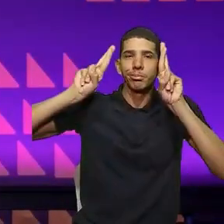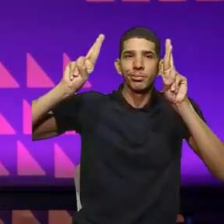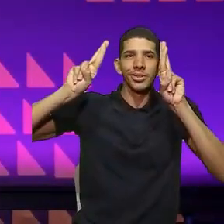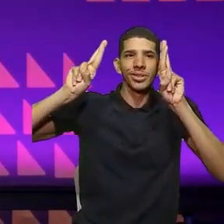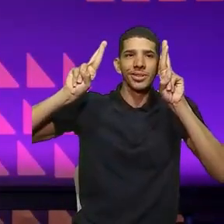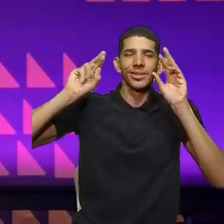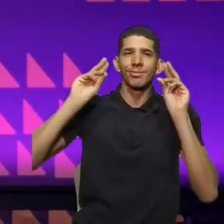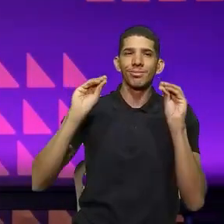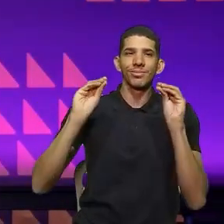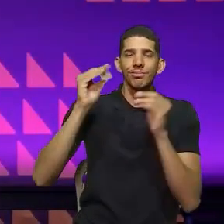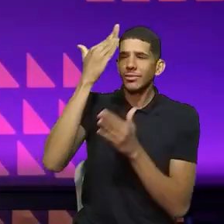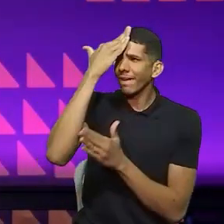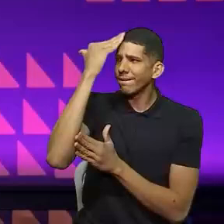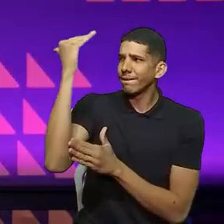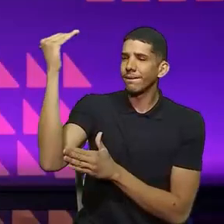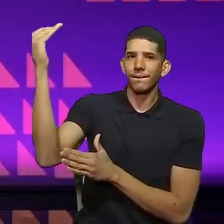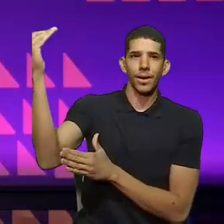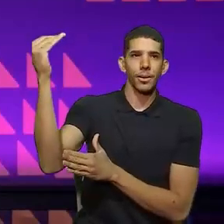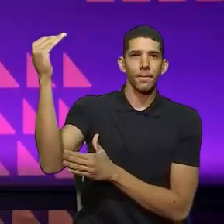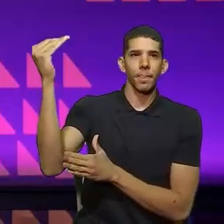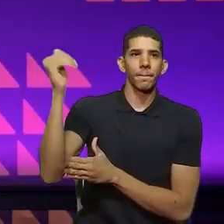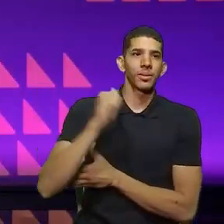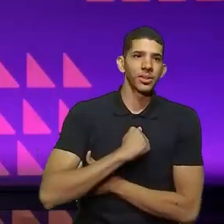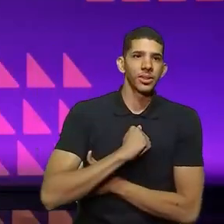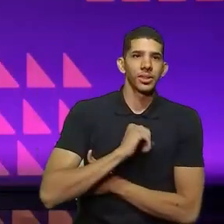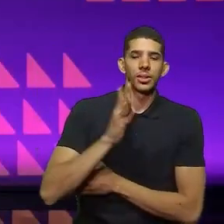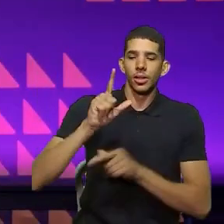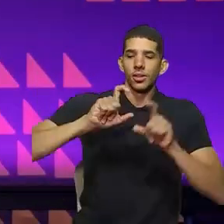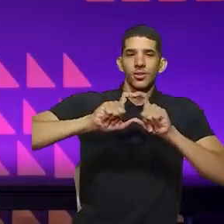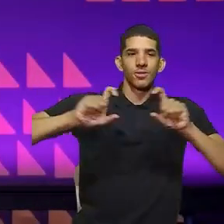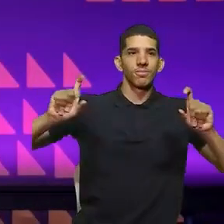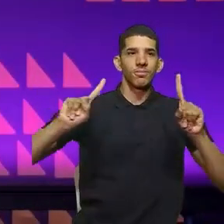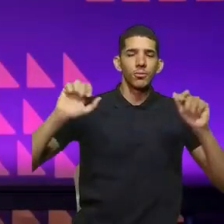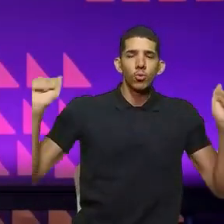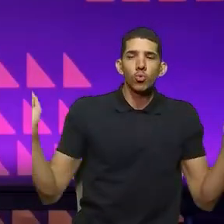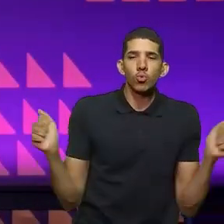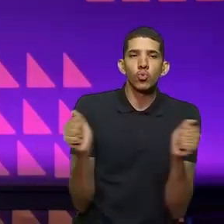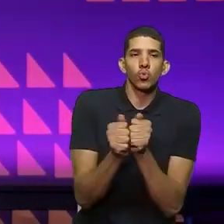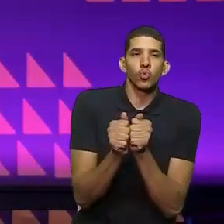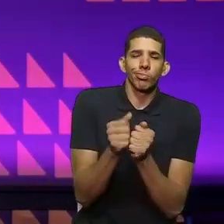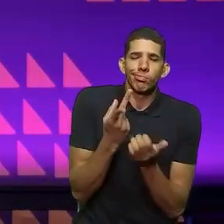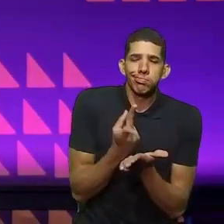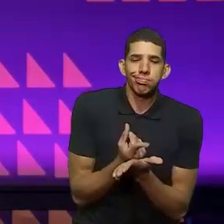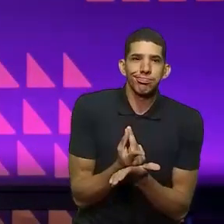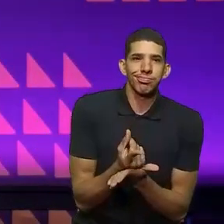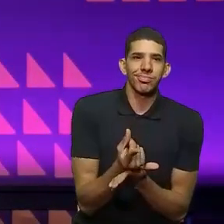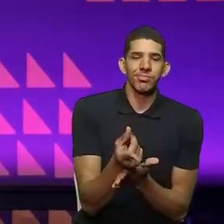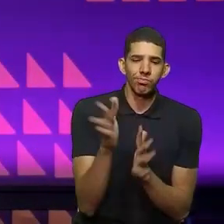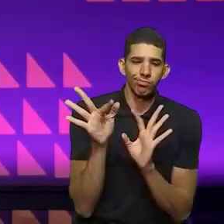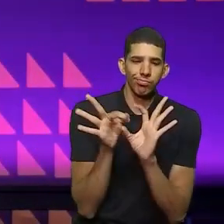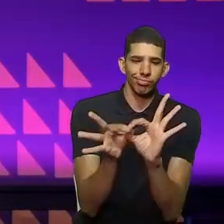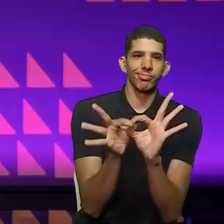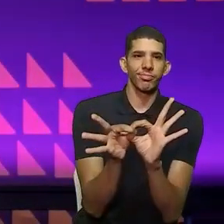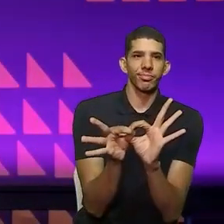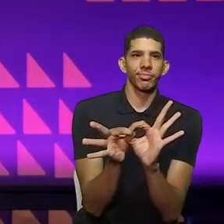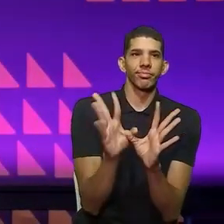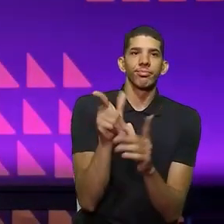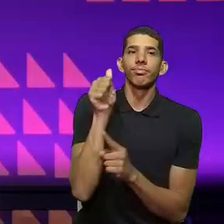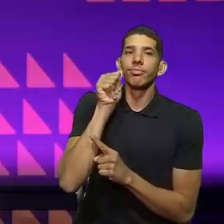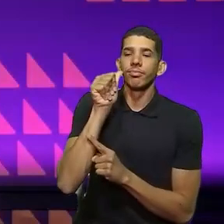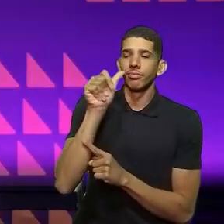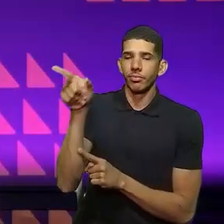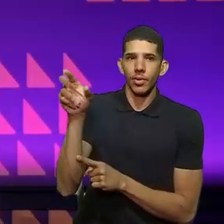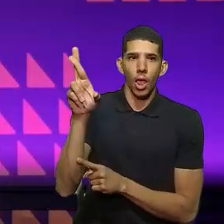da famosa frase: ninguém solta a mão de ninguém. Em seu livro, Dona Rosinha escreveu: era